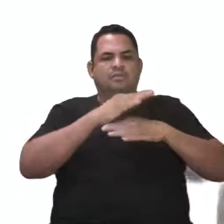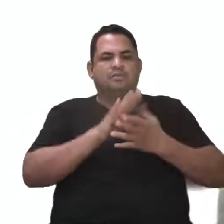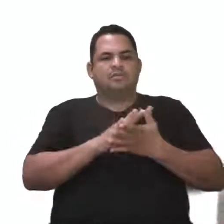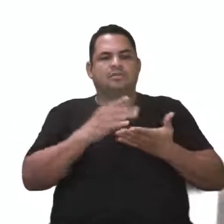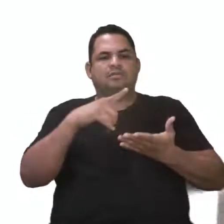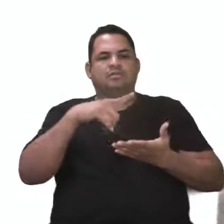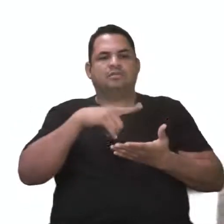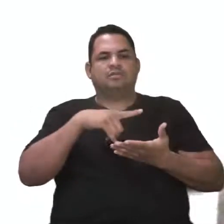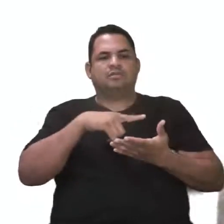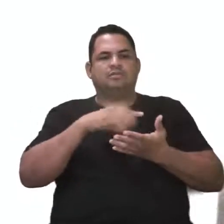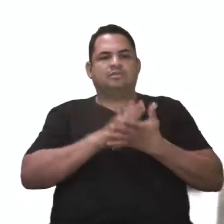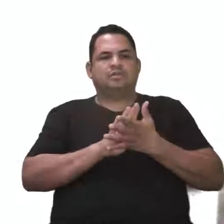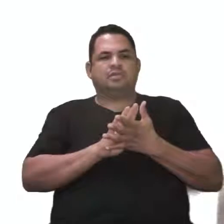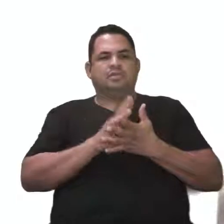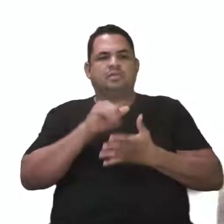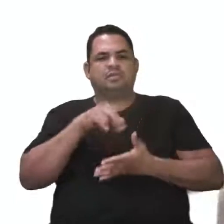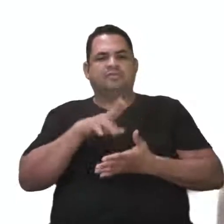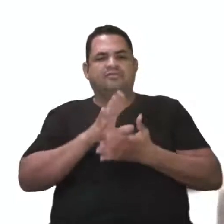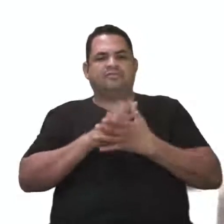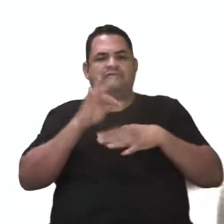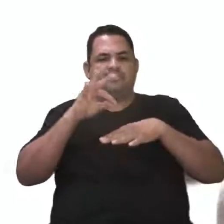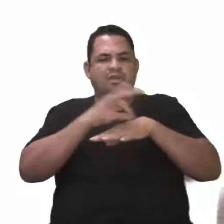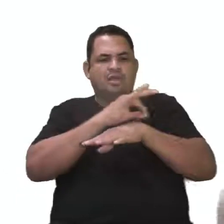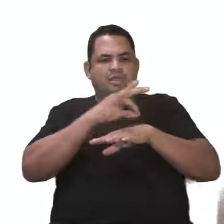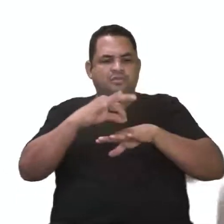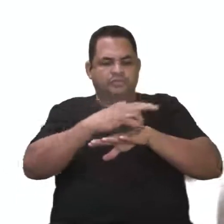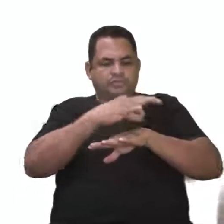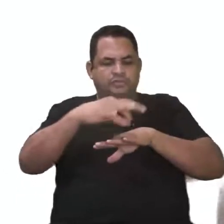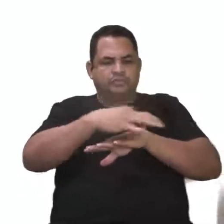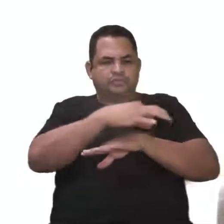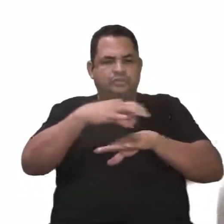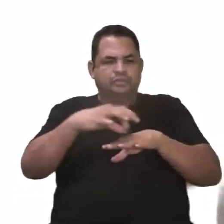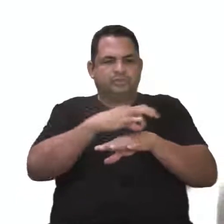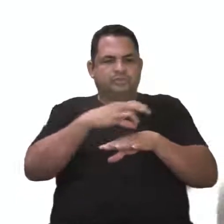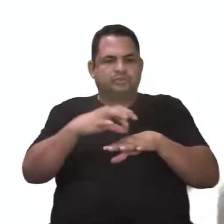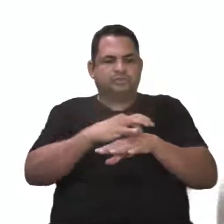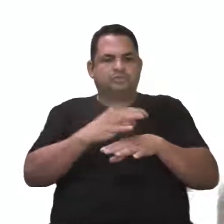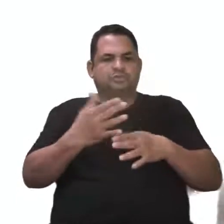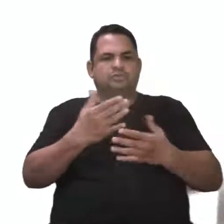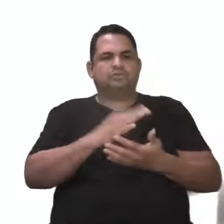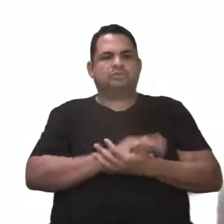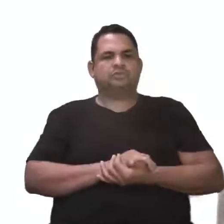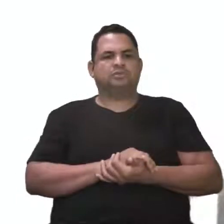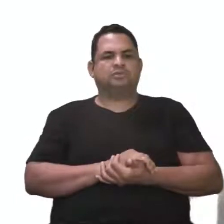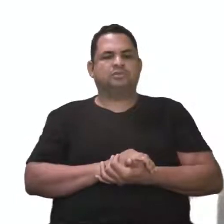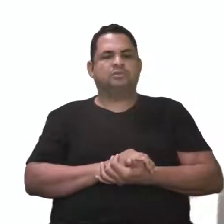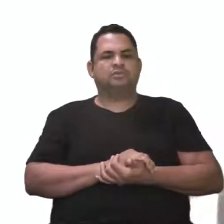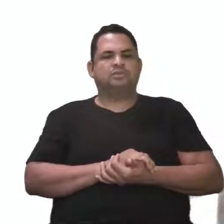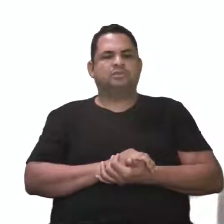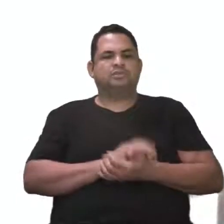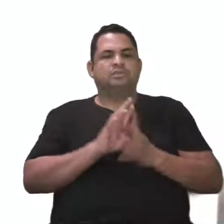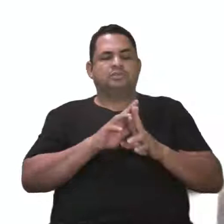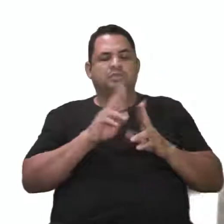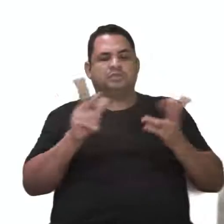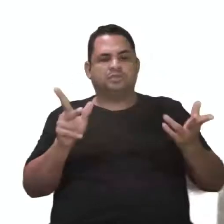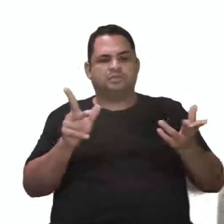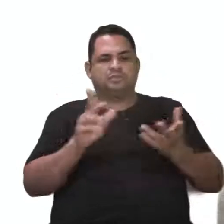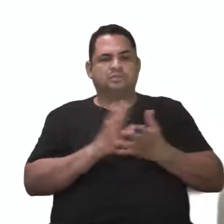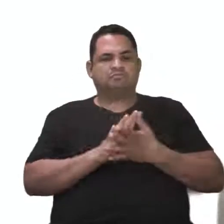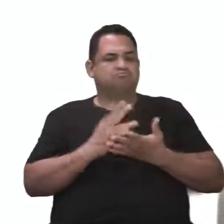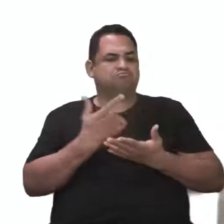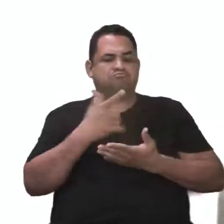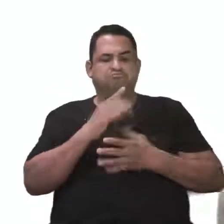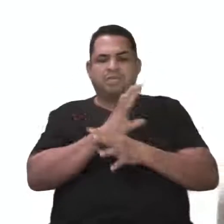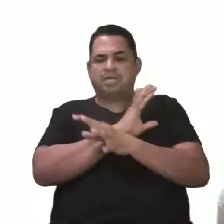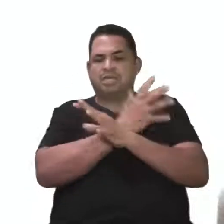de nervos, né? No caso de vasos, tá? Que são esses aqui. Então, são bem diferentes. Tem nada